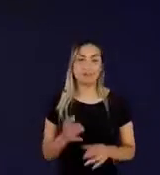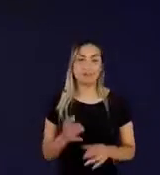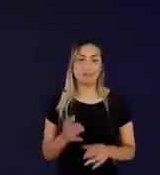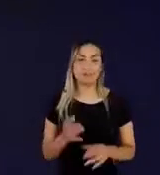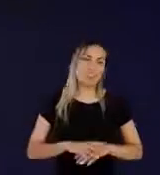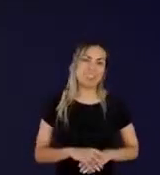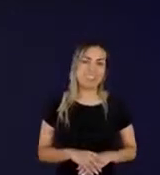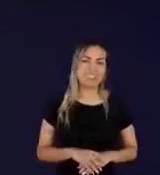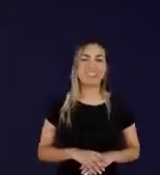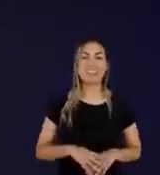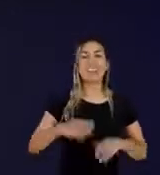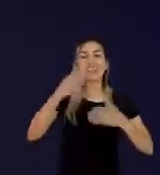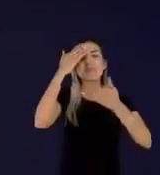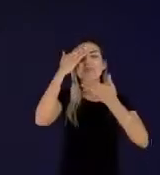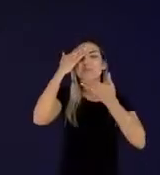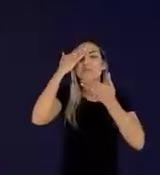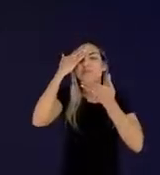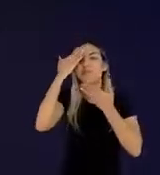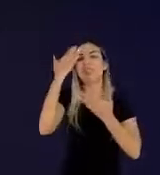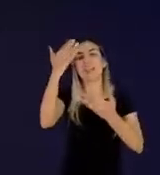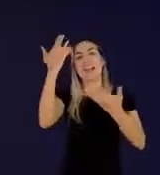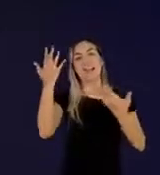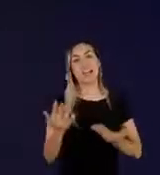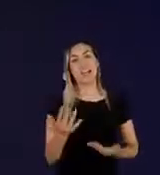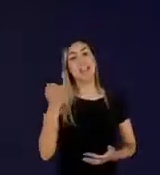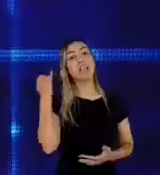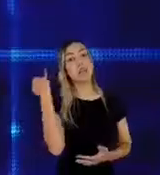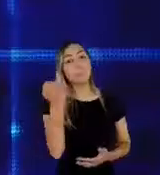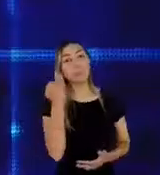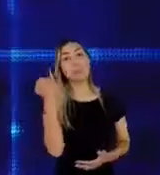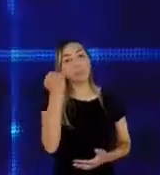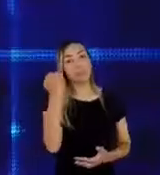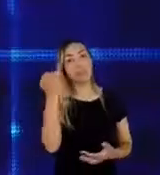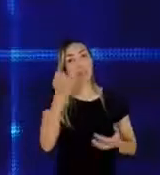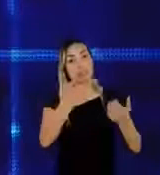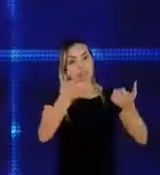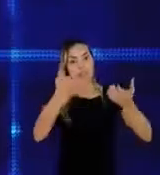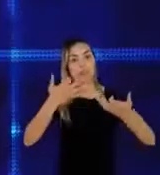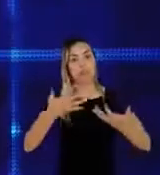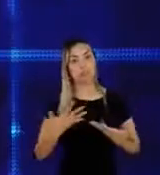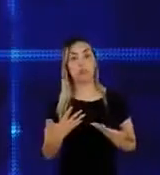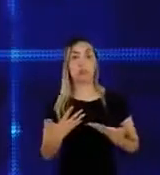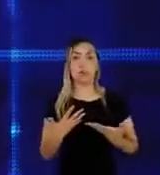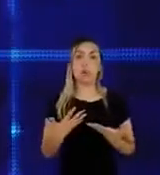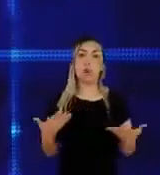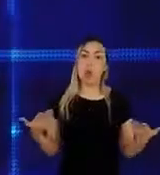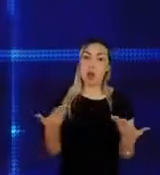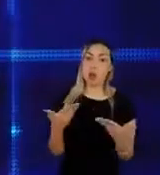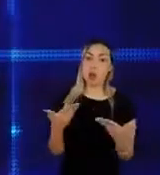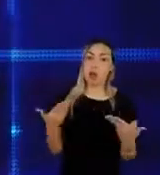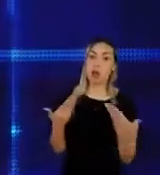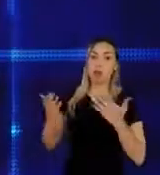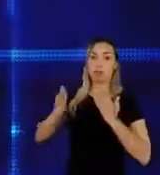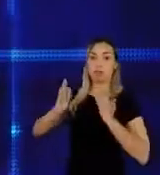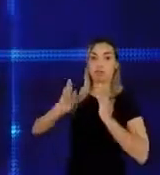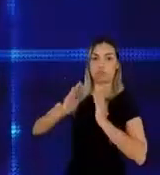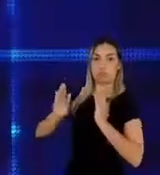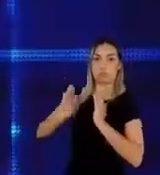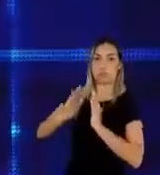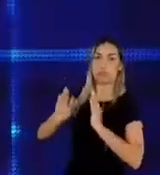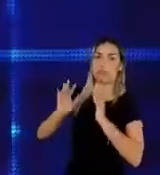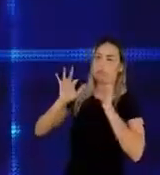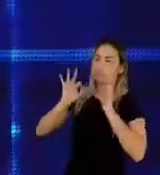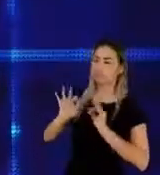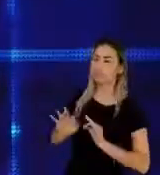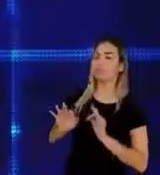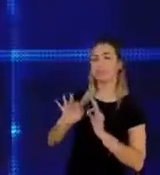Obrigada, Carmen. Acho que é muito importante isso que foi trazido. Acho que a gente está no momento adequado para participação social